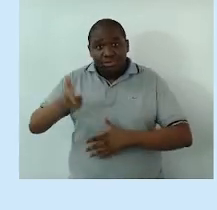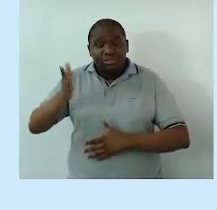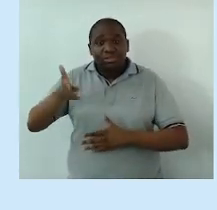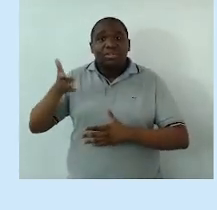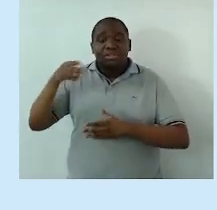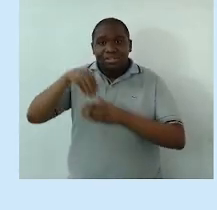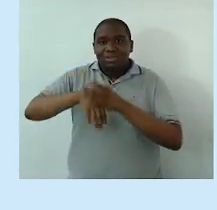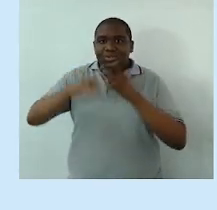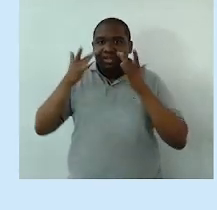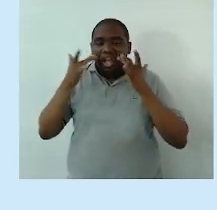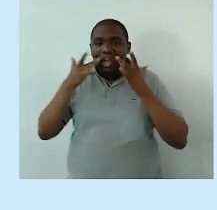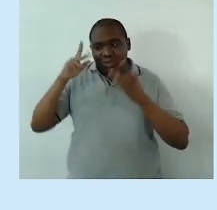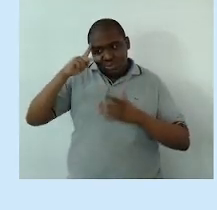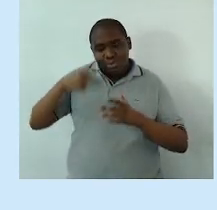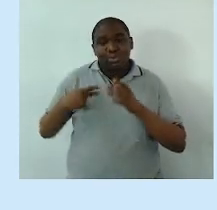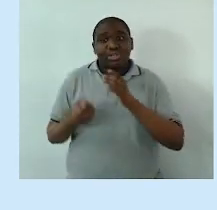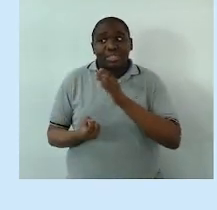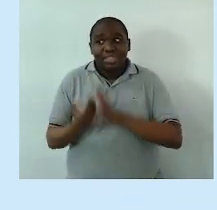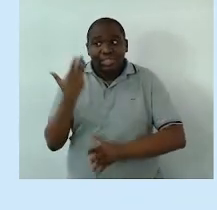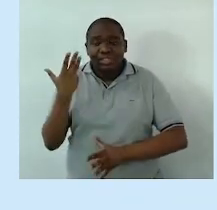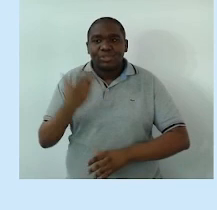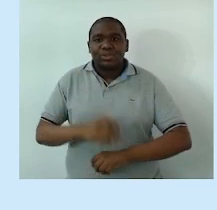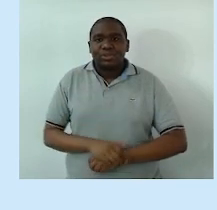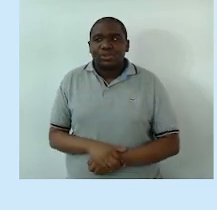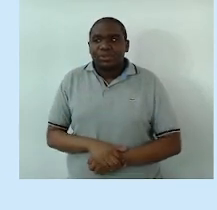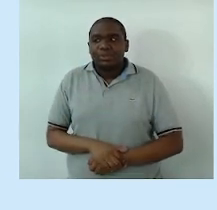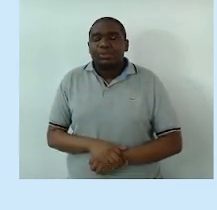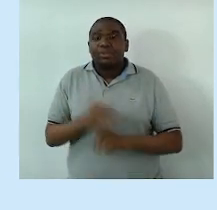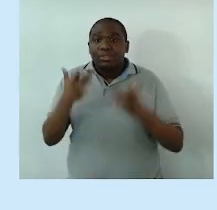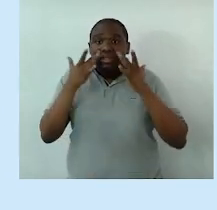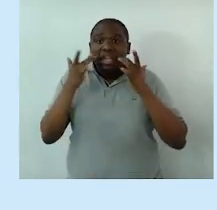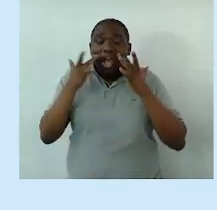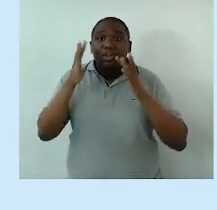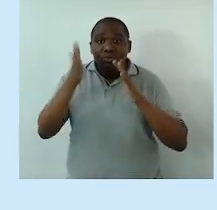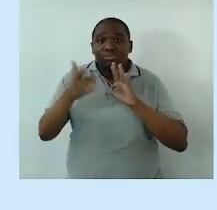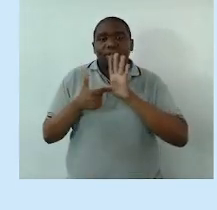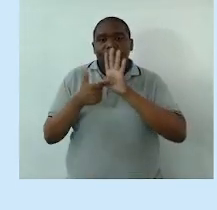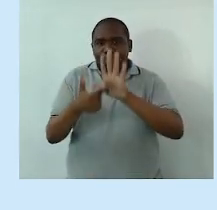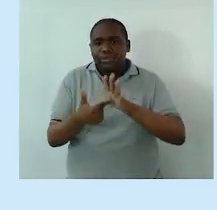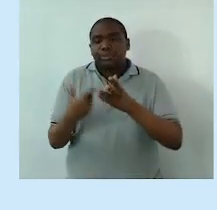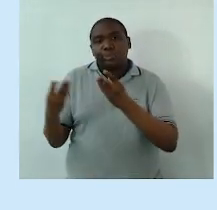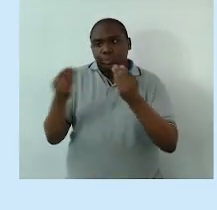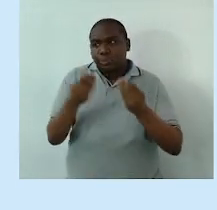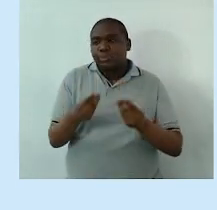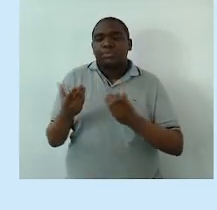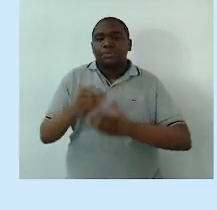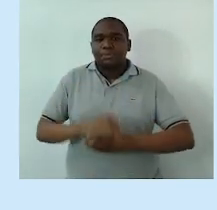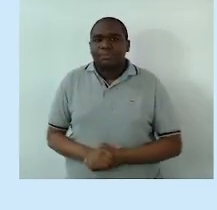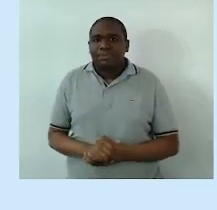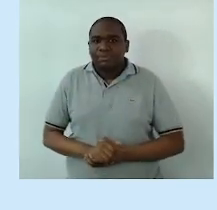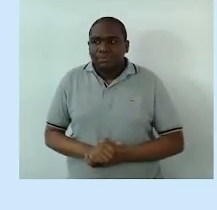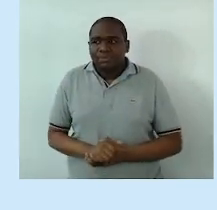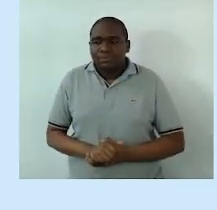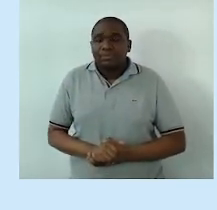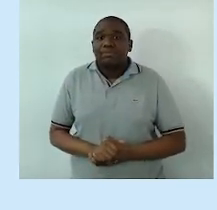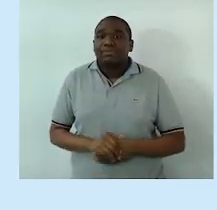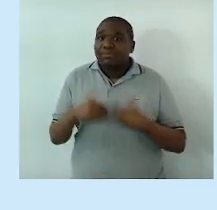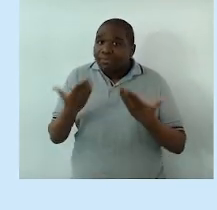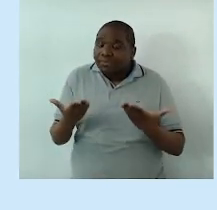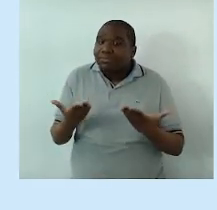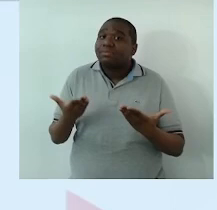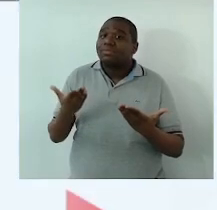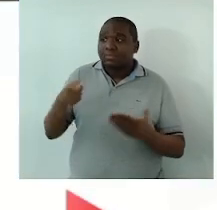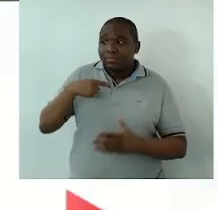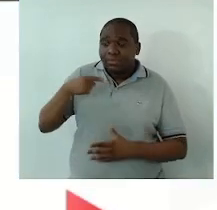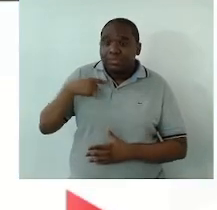Teatro Globe lá em Londres, né? O teatro onde ele apresentou muitas peças dele. Aí ele chegou a Londres,